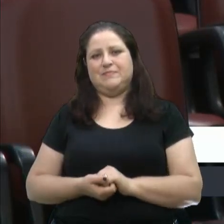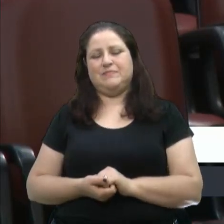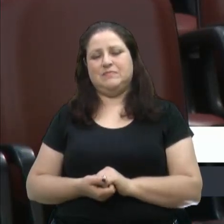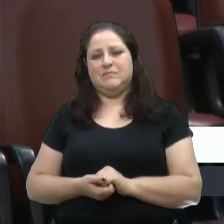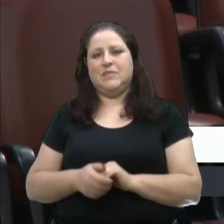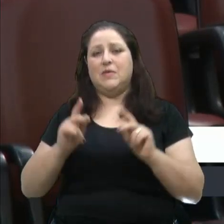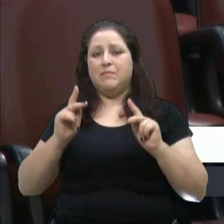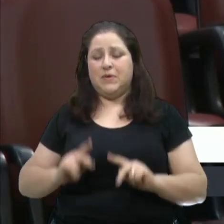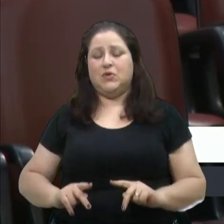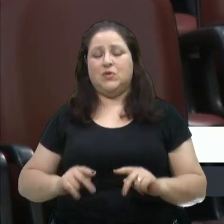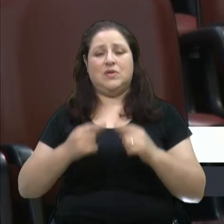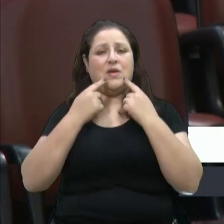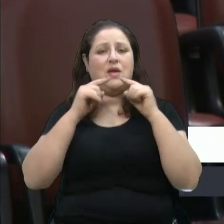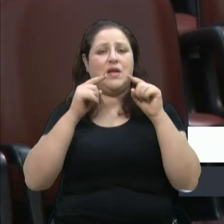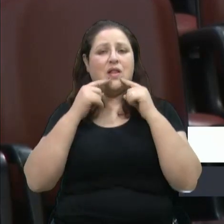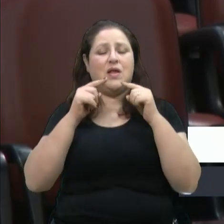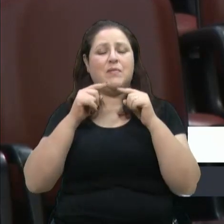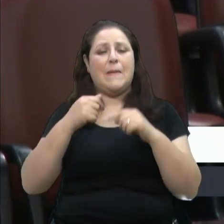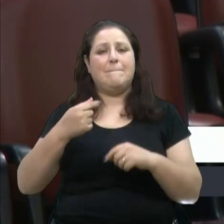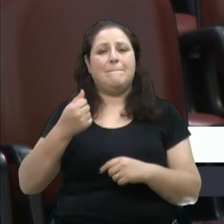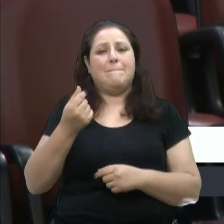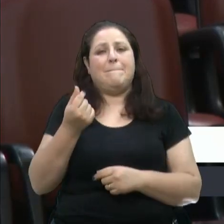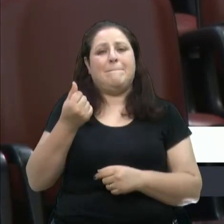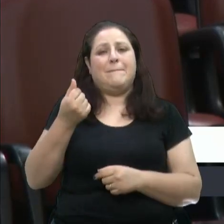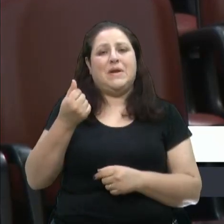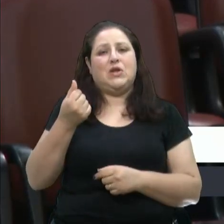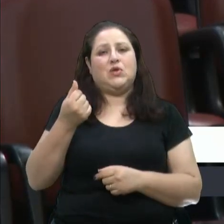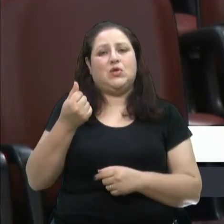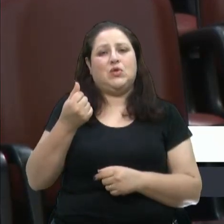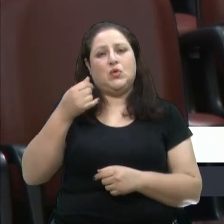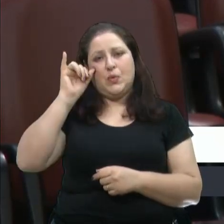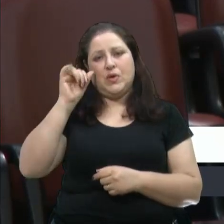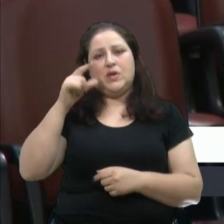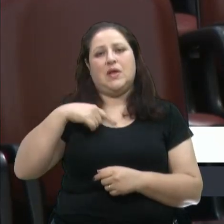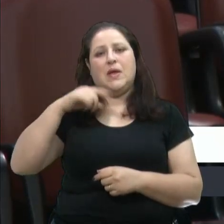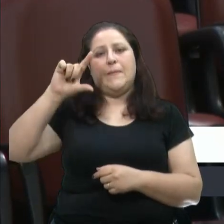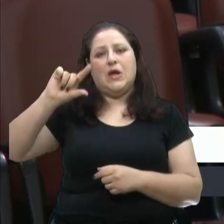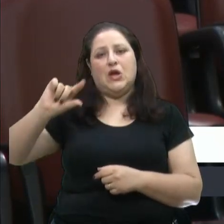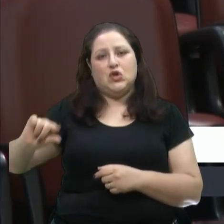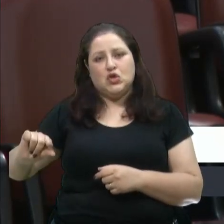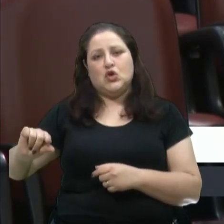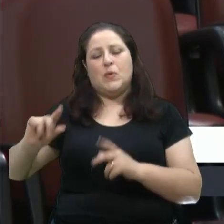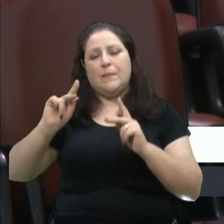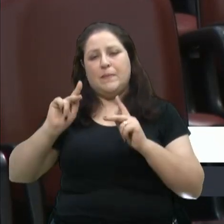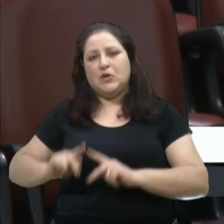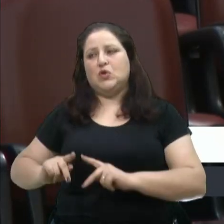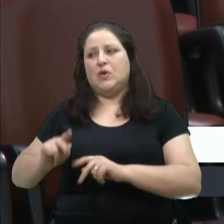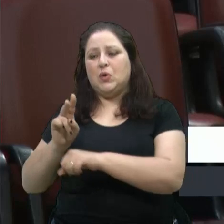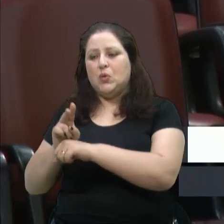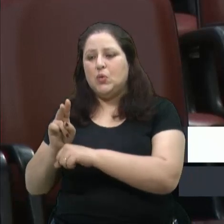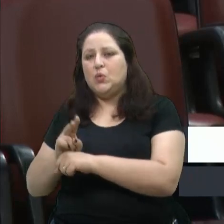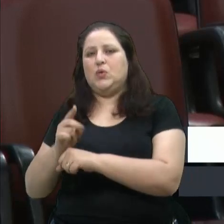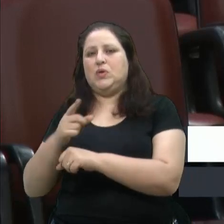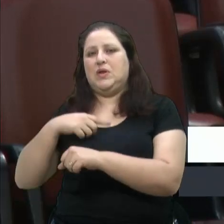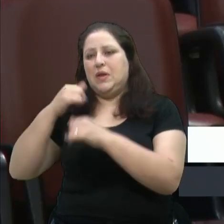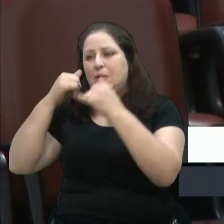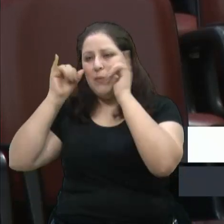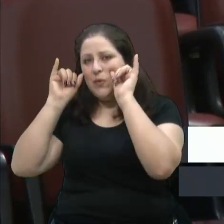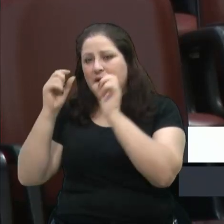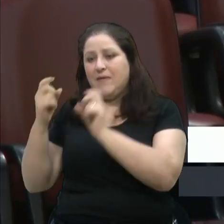queixando do preço do boi baixou o preço do boi do criador de gado eles estão